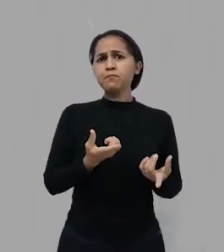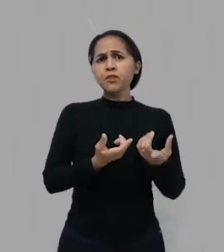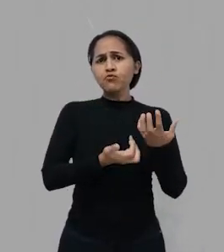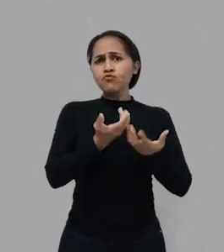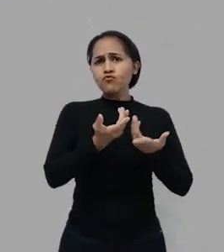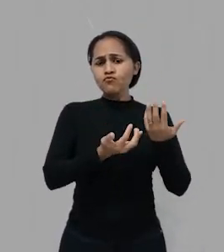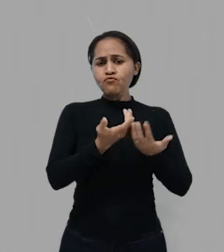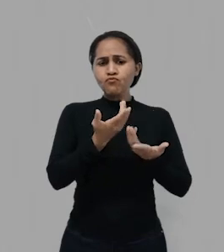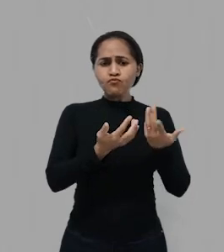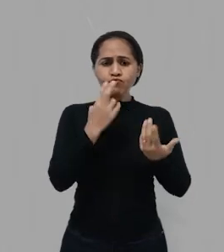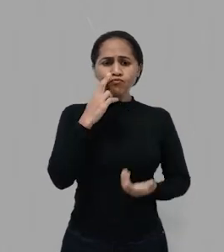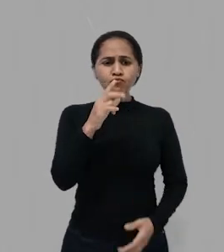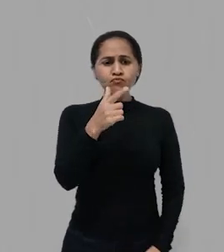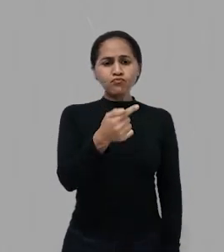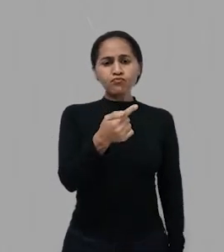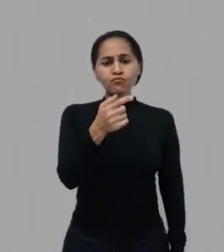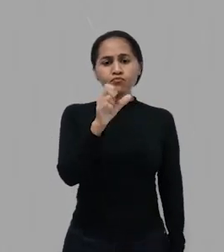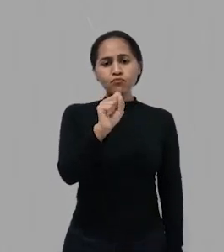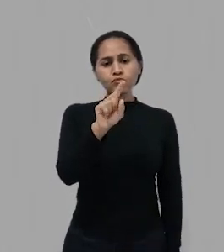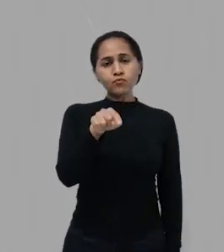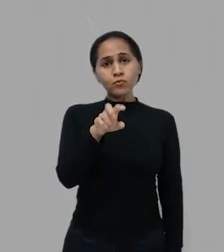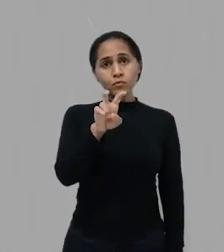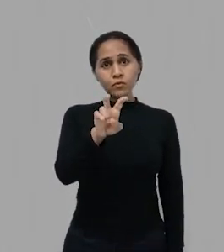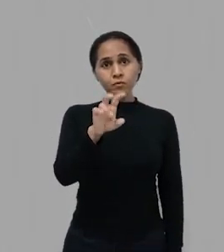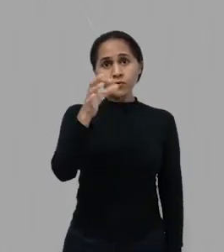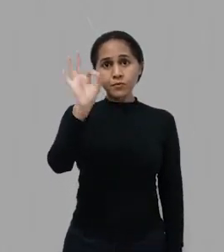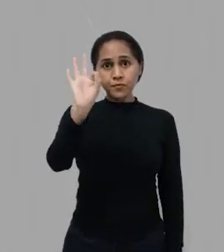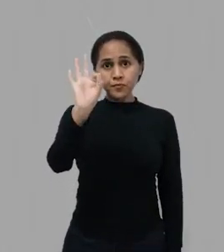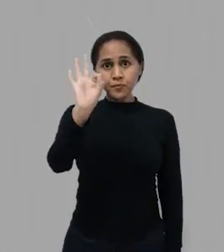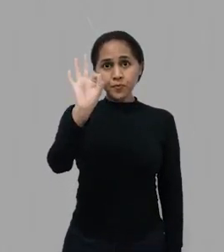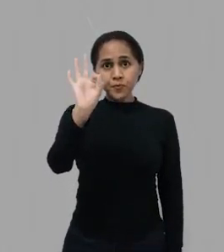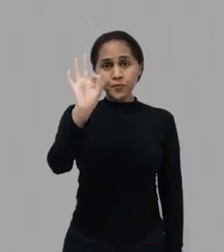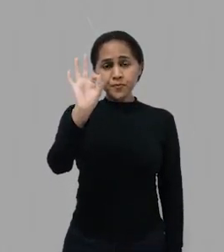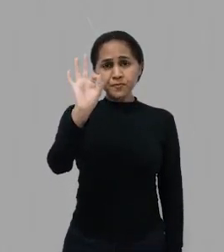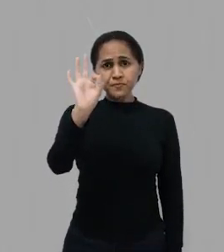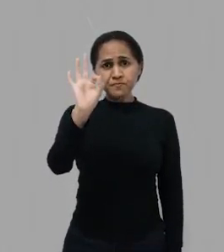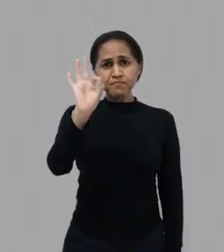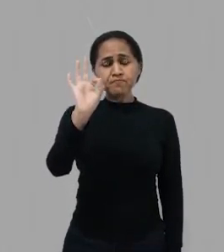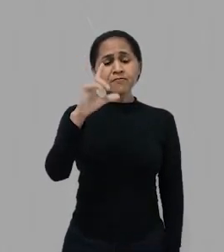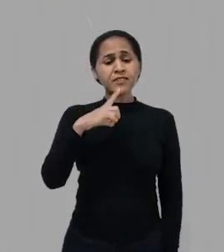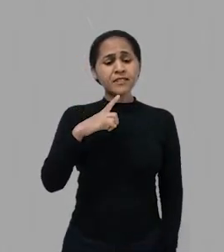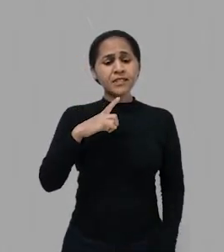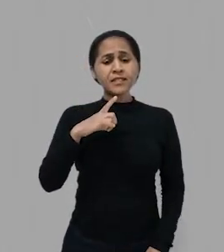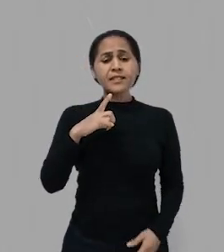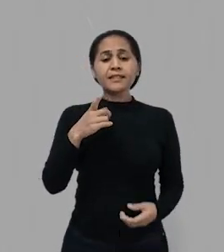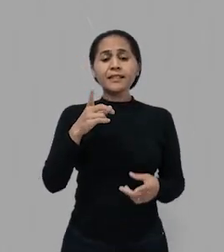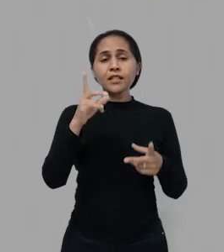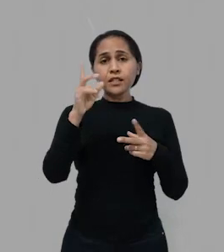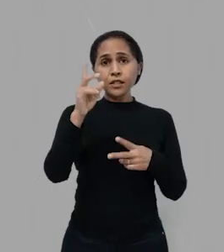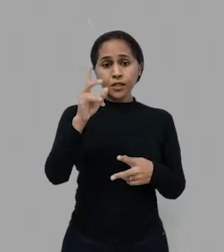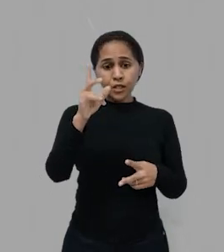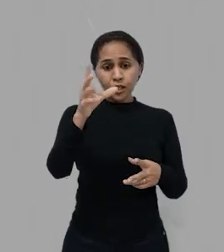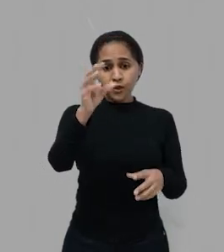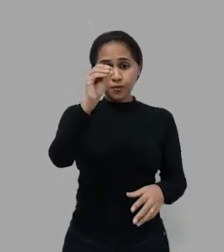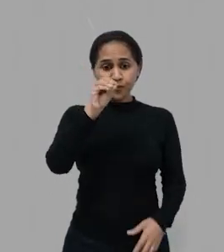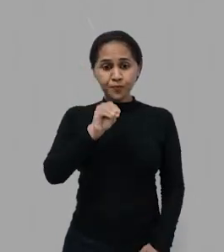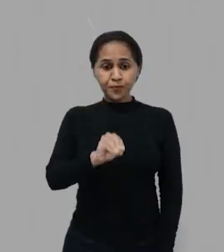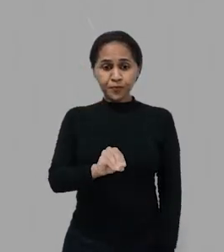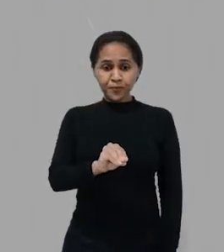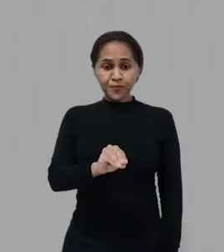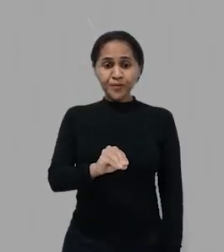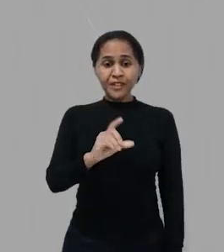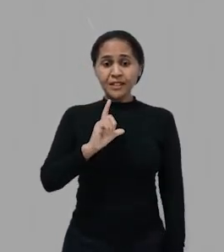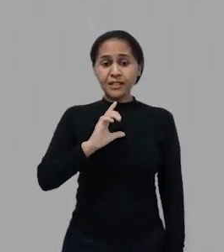de 78,5 graus Celsius. Com esses mesmos átomos, 2 carbonos, 6 hidrogênios e um